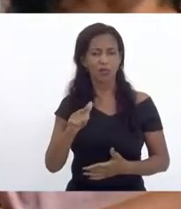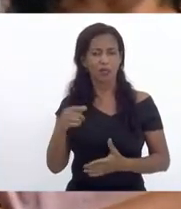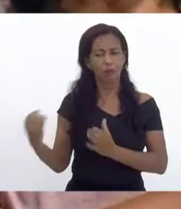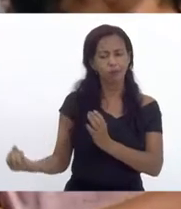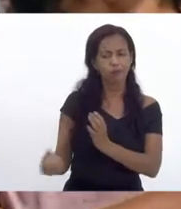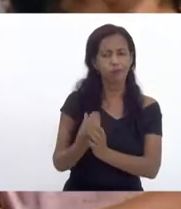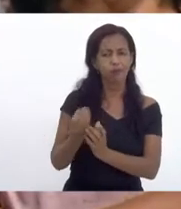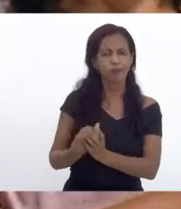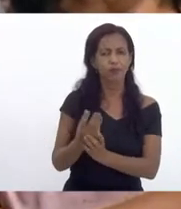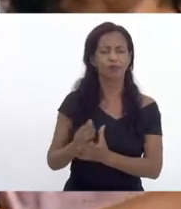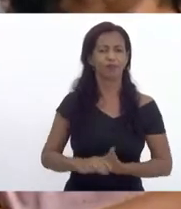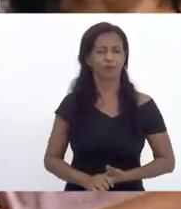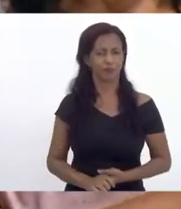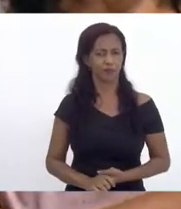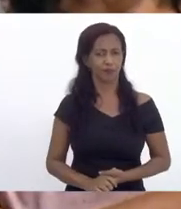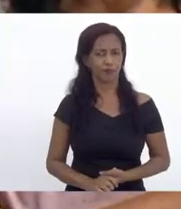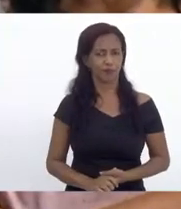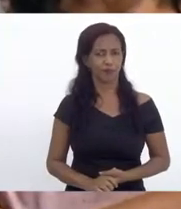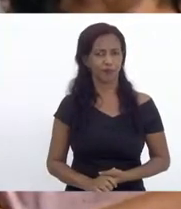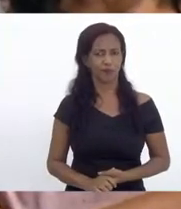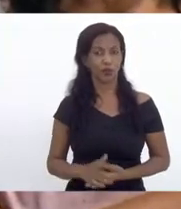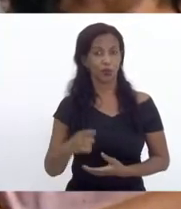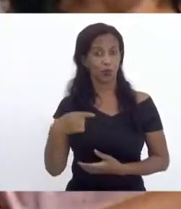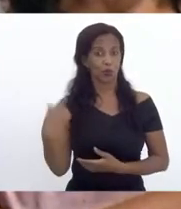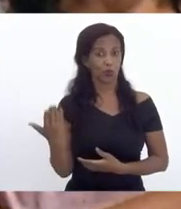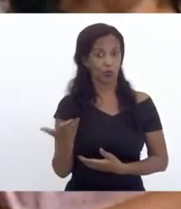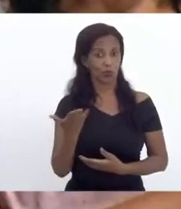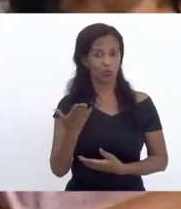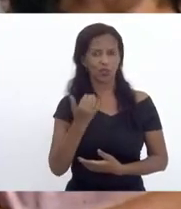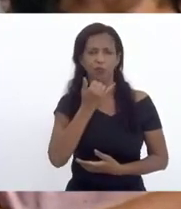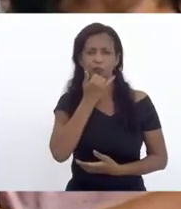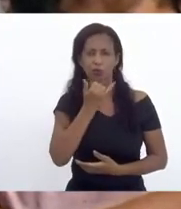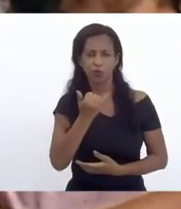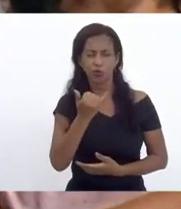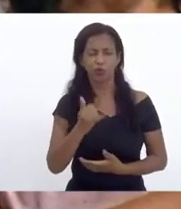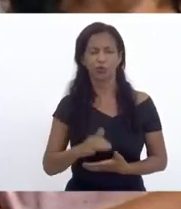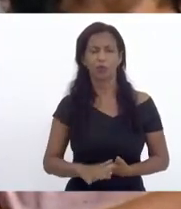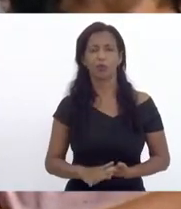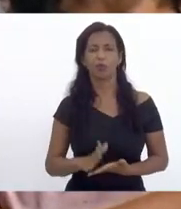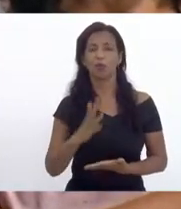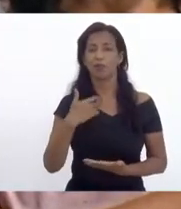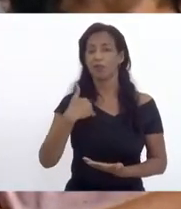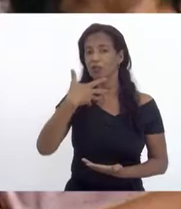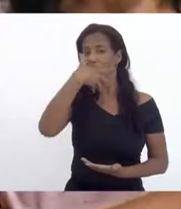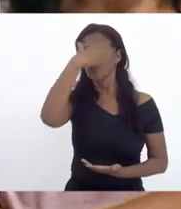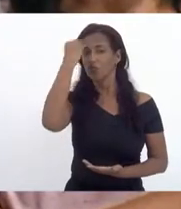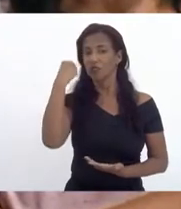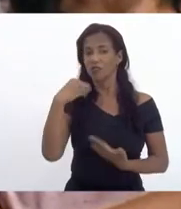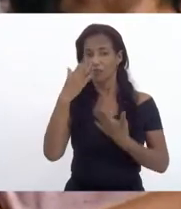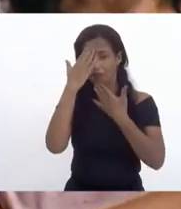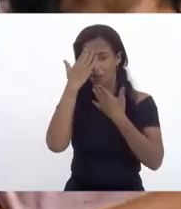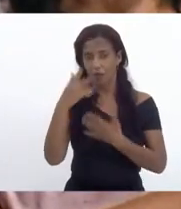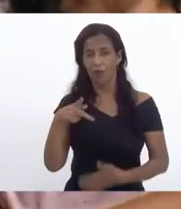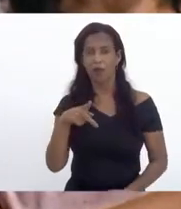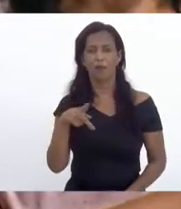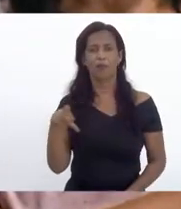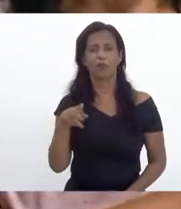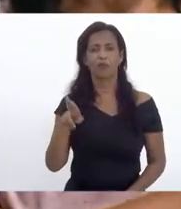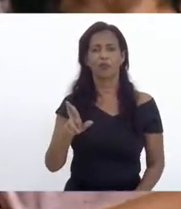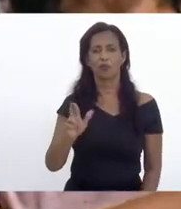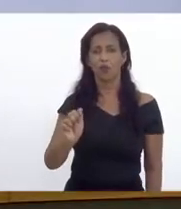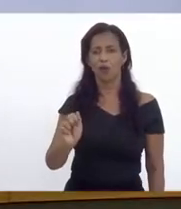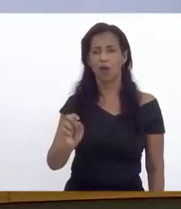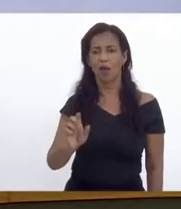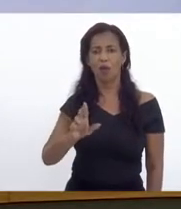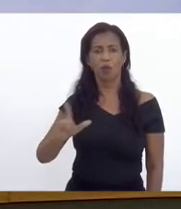produtiva. Eu gostaria de fazer um parêntese e pedir desculpa, pois eu não mencionei no meu agradecimento o professor Raul e toda